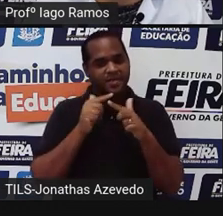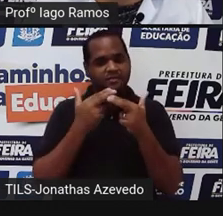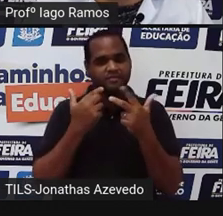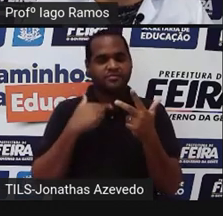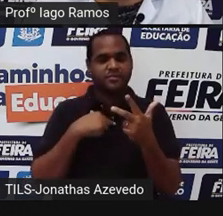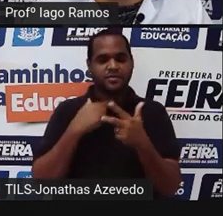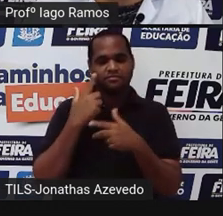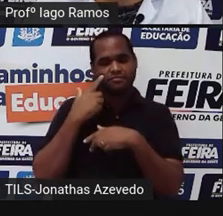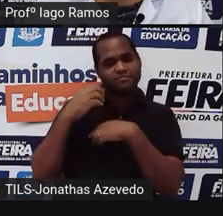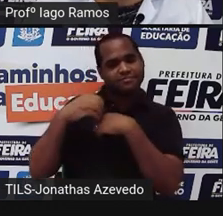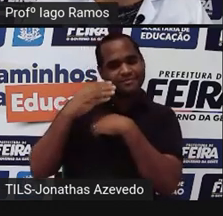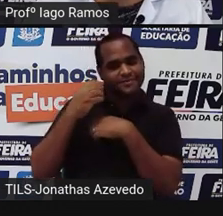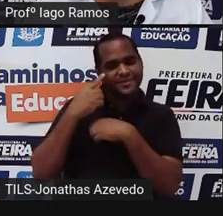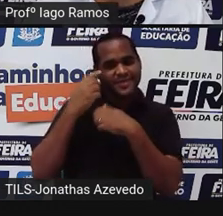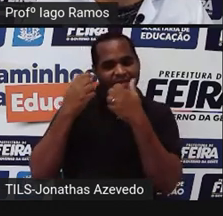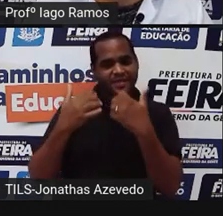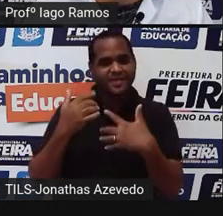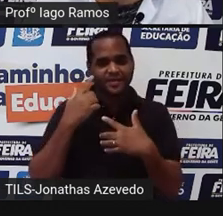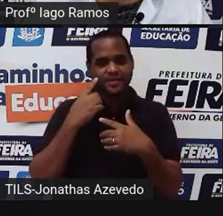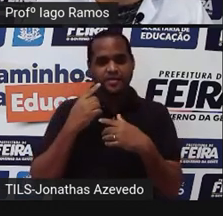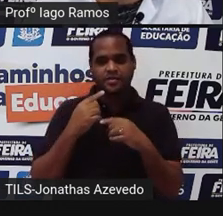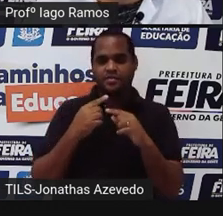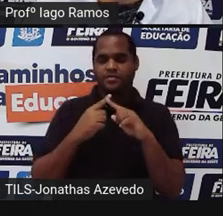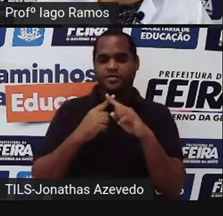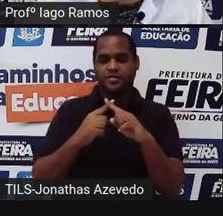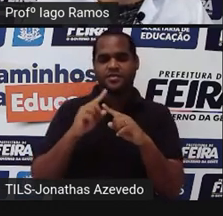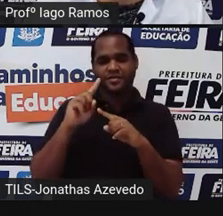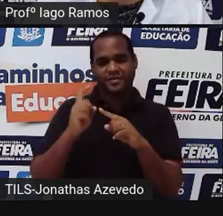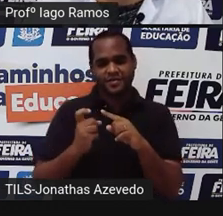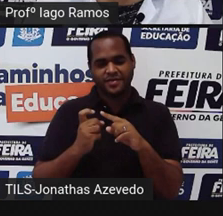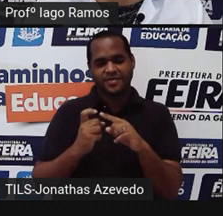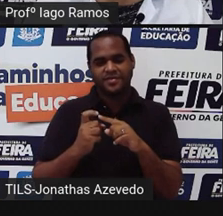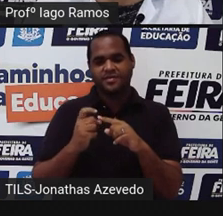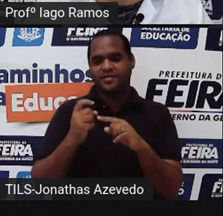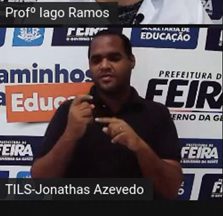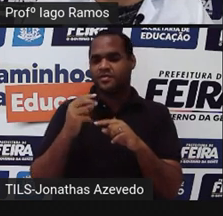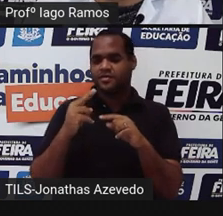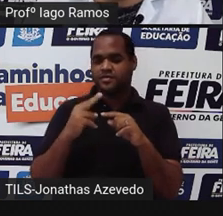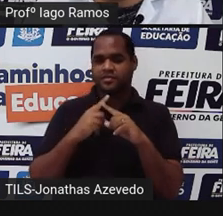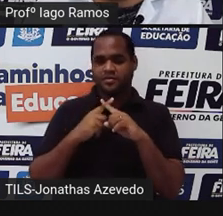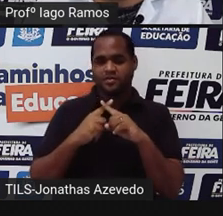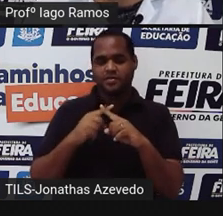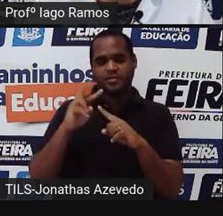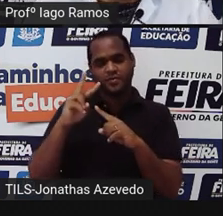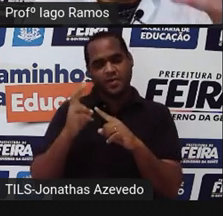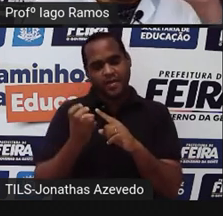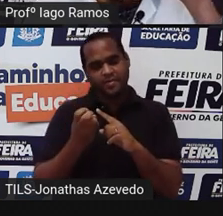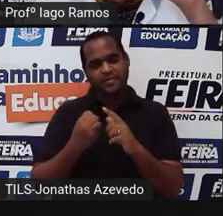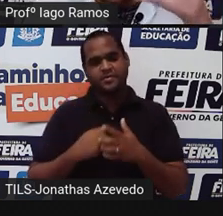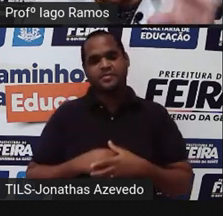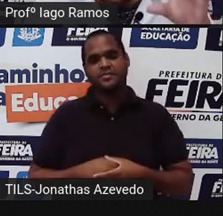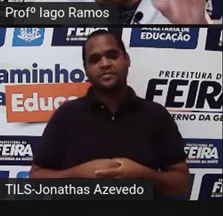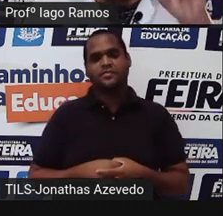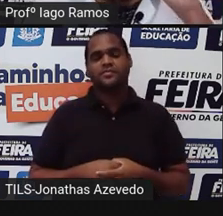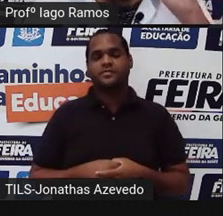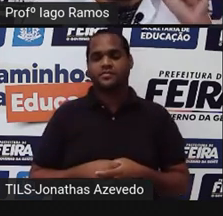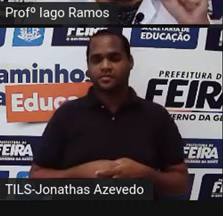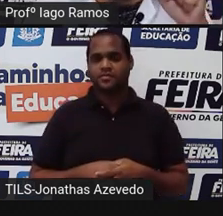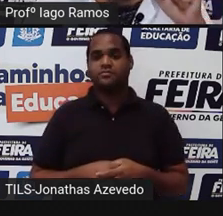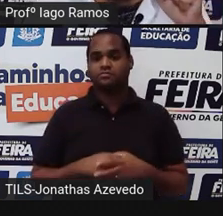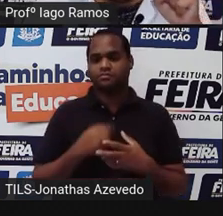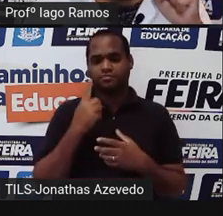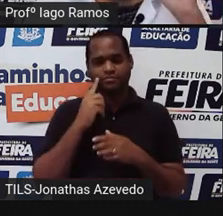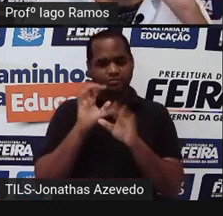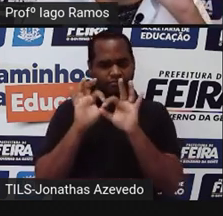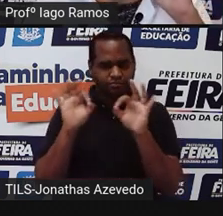que eu estou chamando aqui de x' e a raiz que eu estou chamando aqui de x duas linhas, tá bom? Mas beleza,